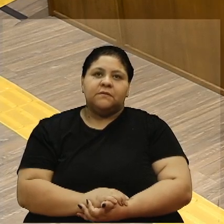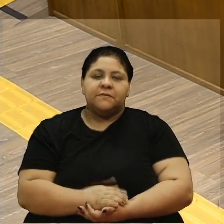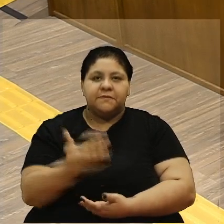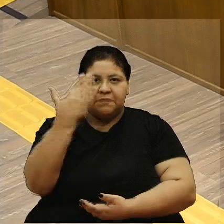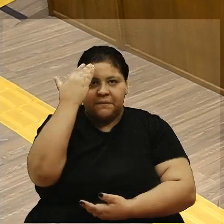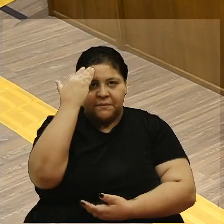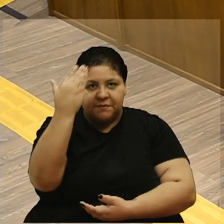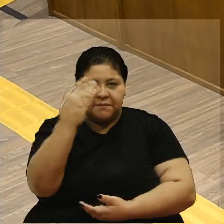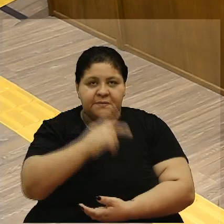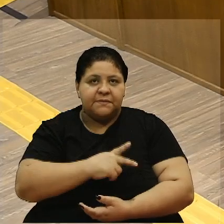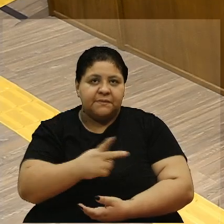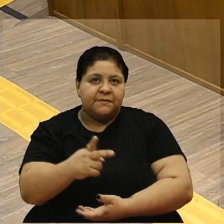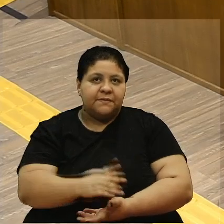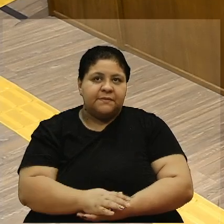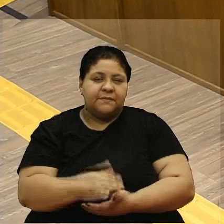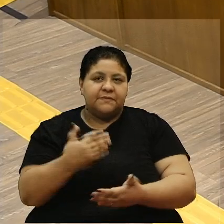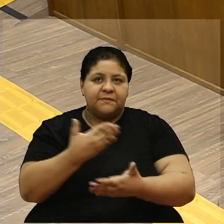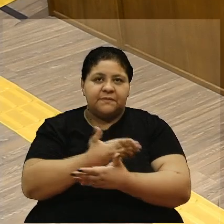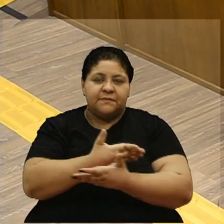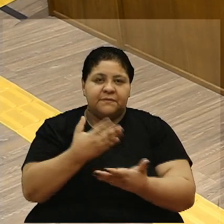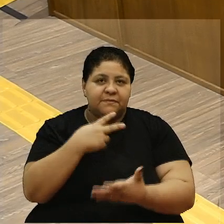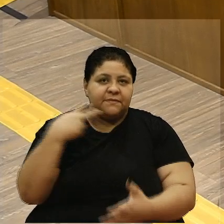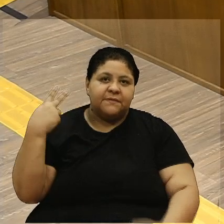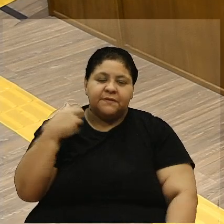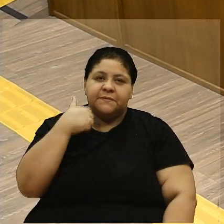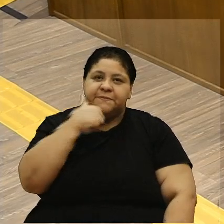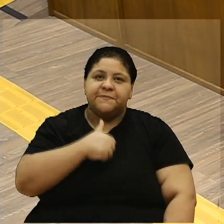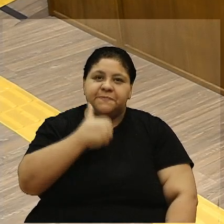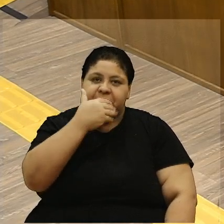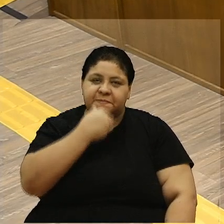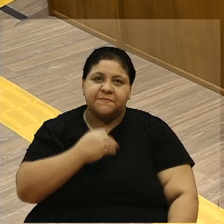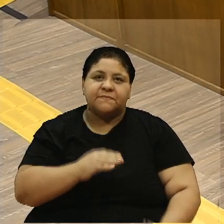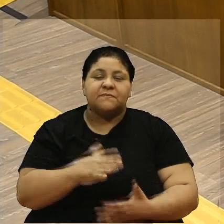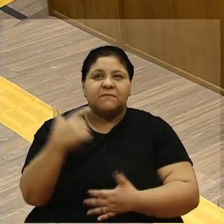Obrigada, senhor presidente, nobres colegas vereadores e vereadoras.